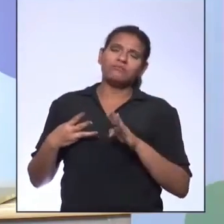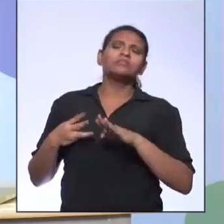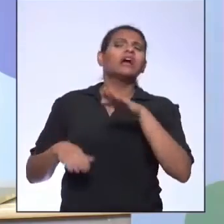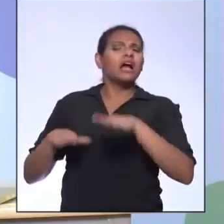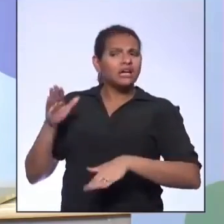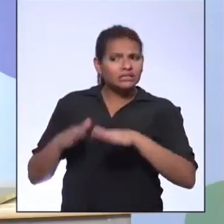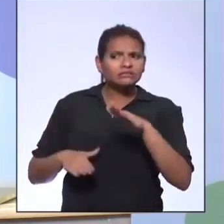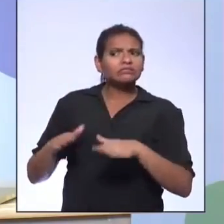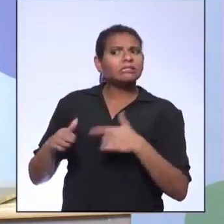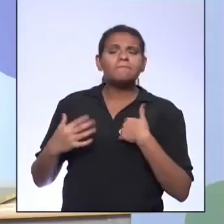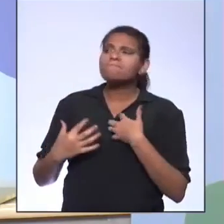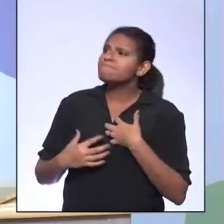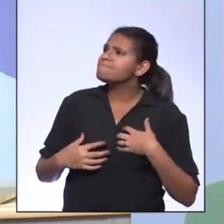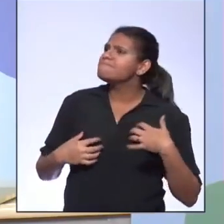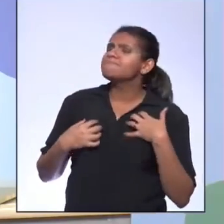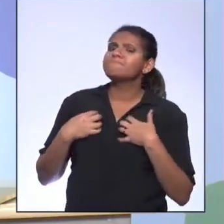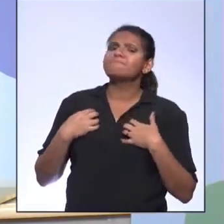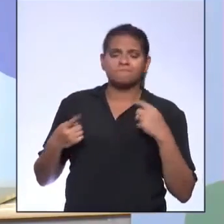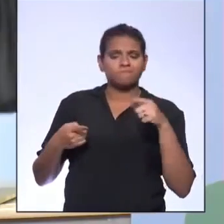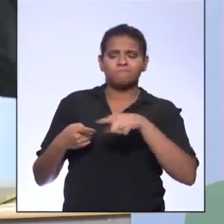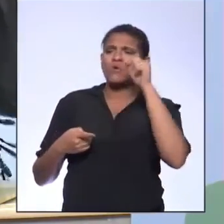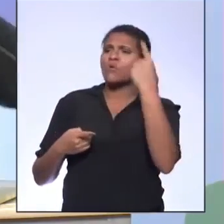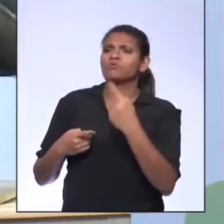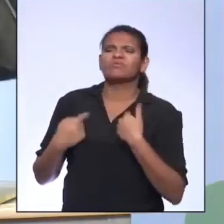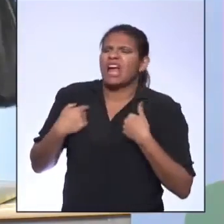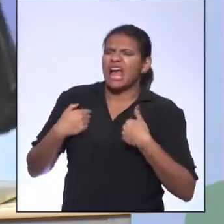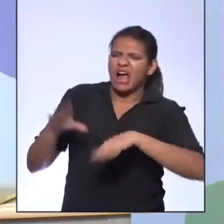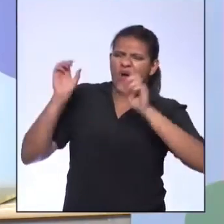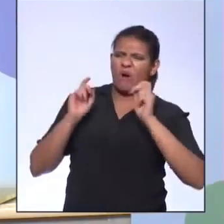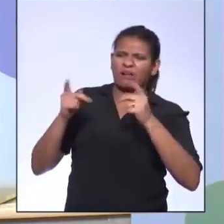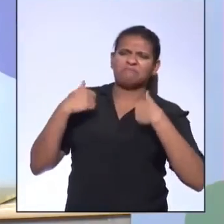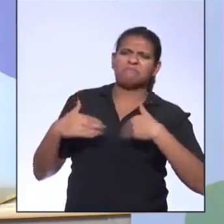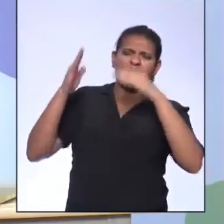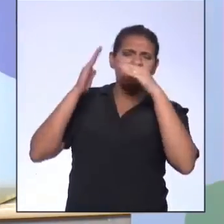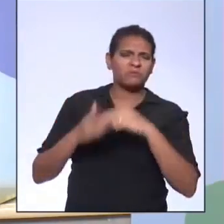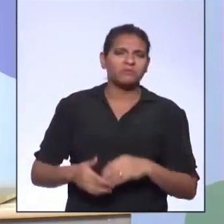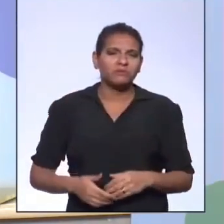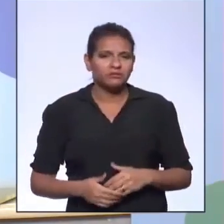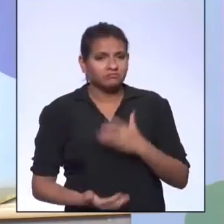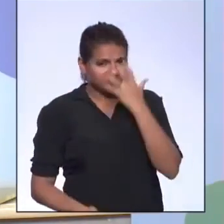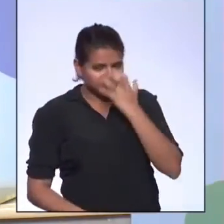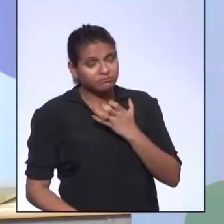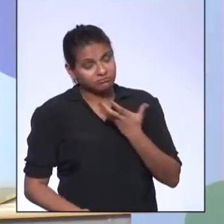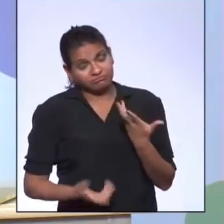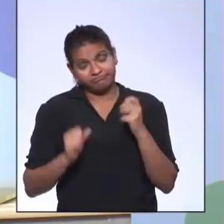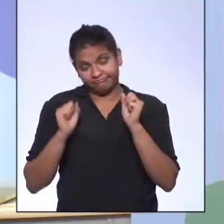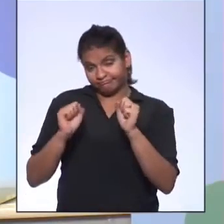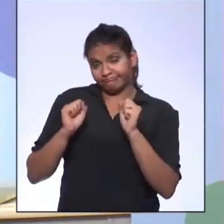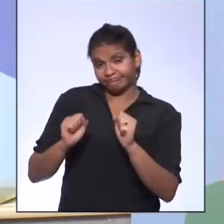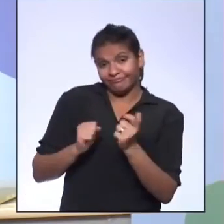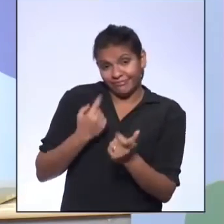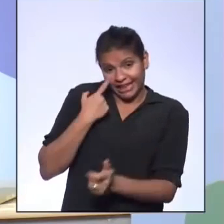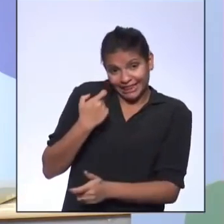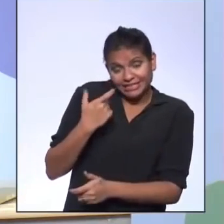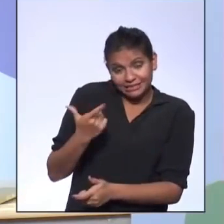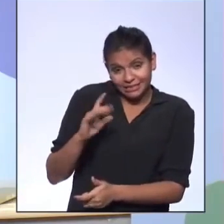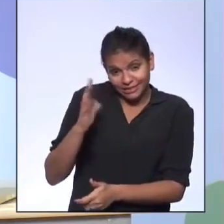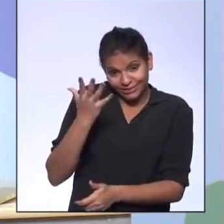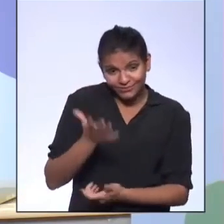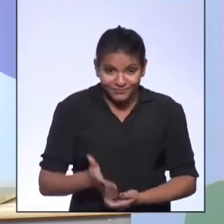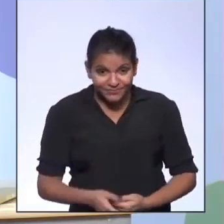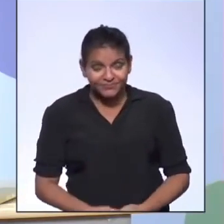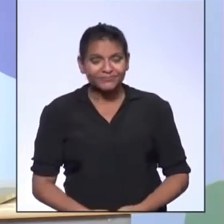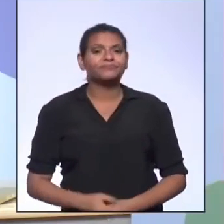1 ou no 2, né? Porque ela não está bem naquele dia, ela acaba, deixa para lá, então ficar com raiva. É bem interessante essa situação,